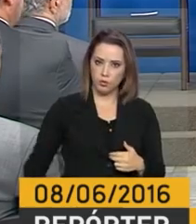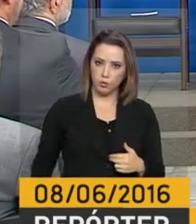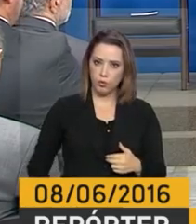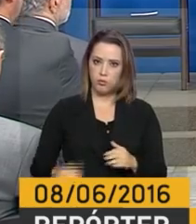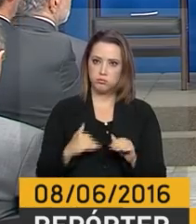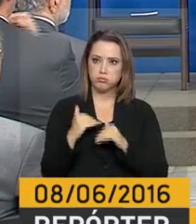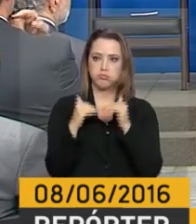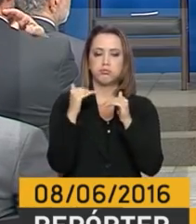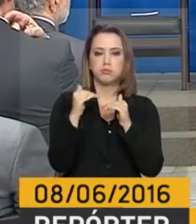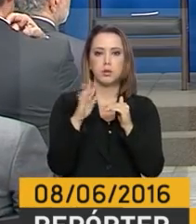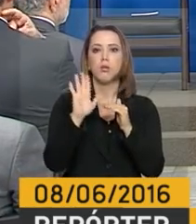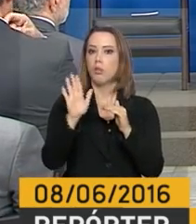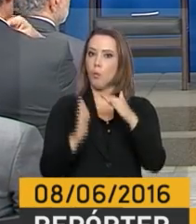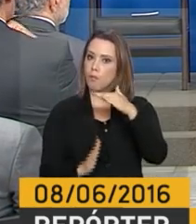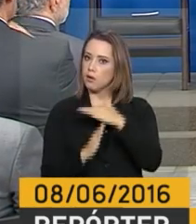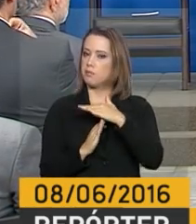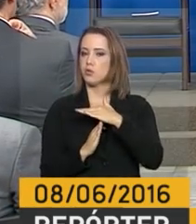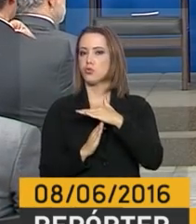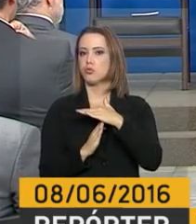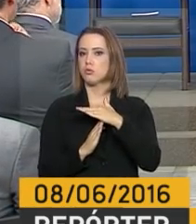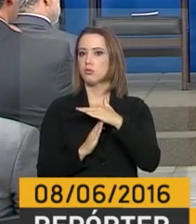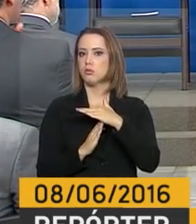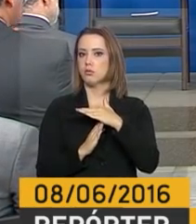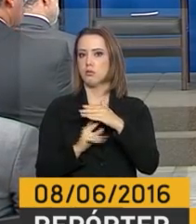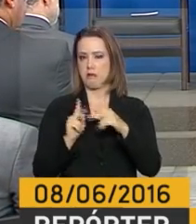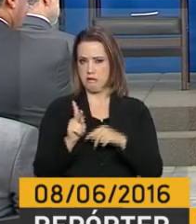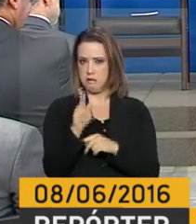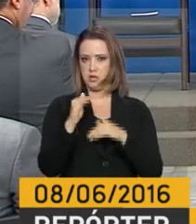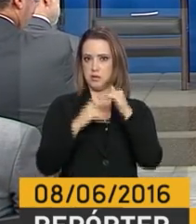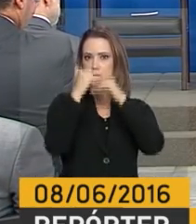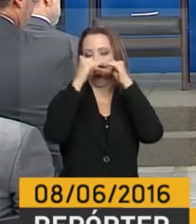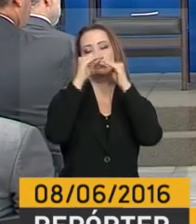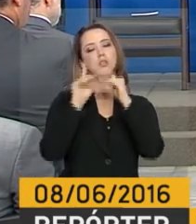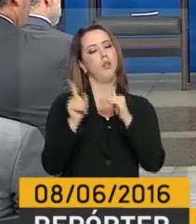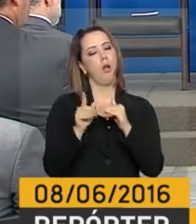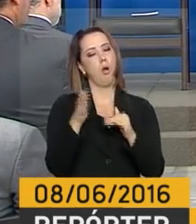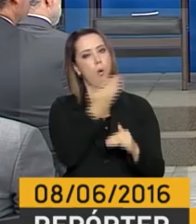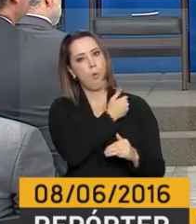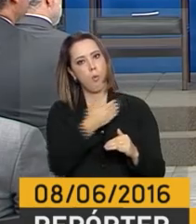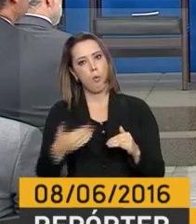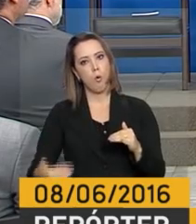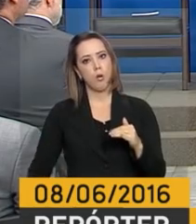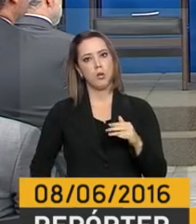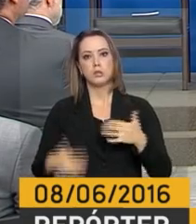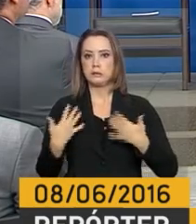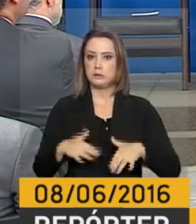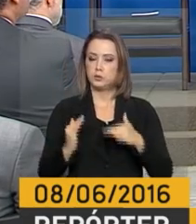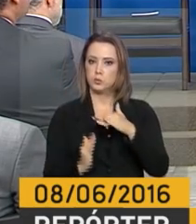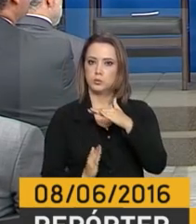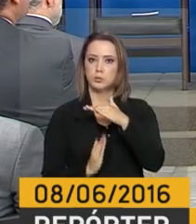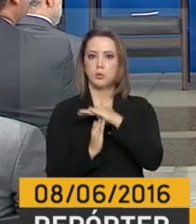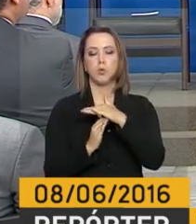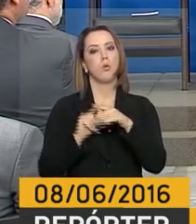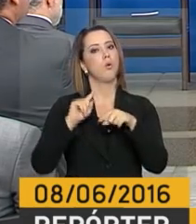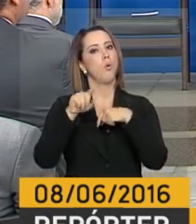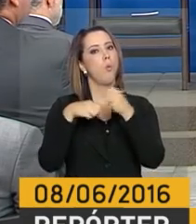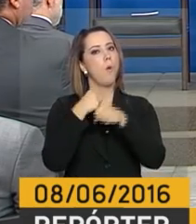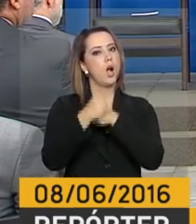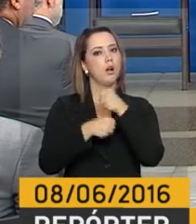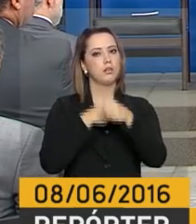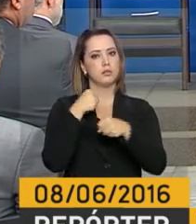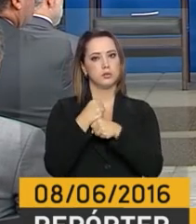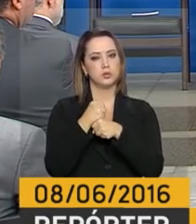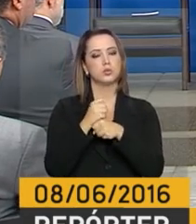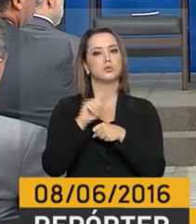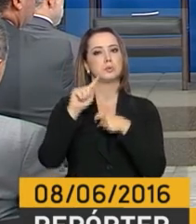emergencialmente resolver o problema do próximo semestre mas para os próximos anos